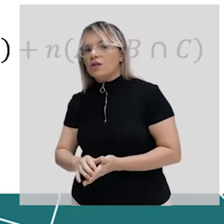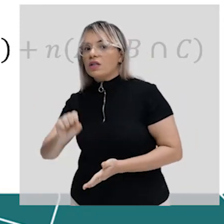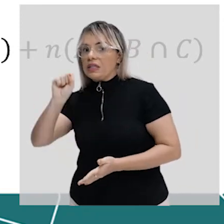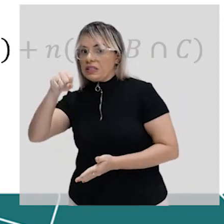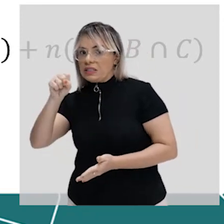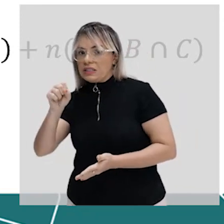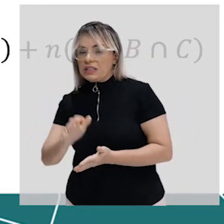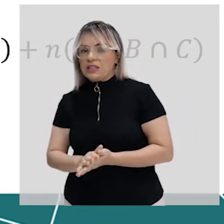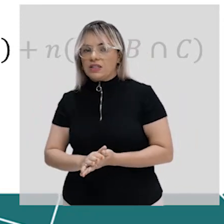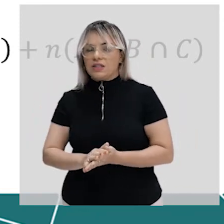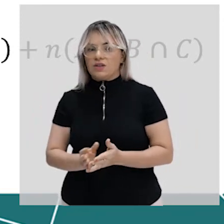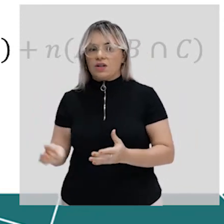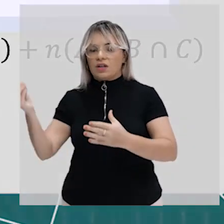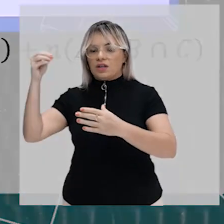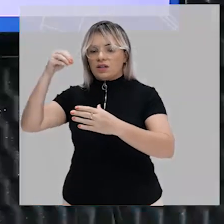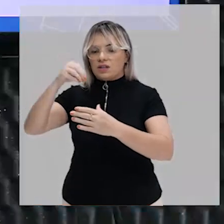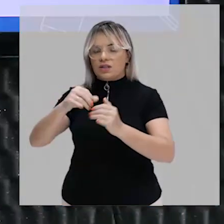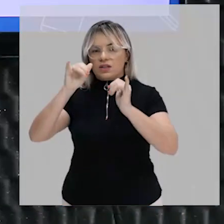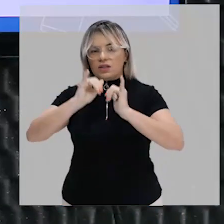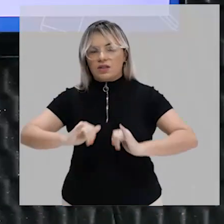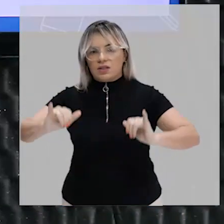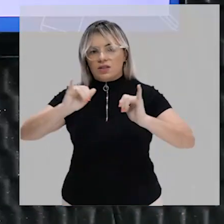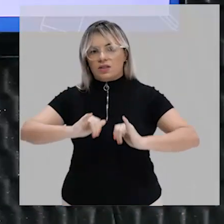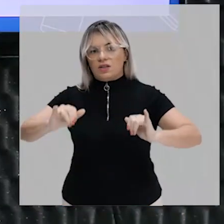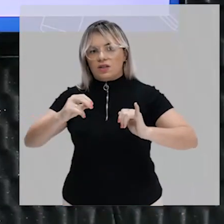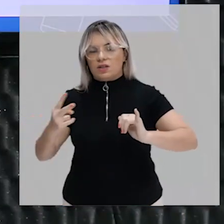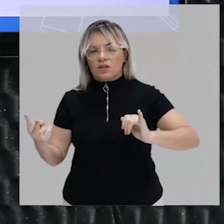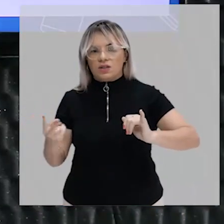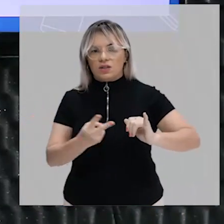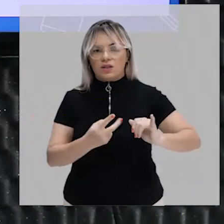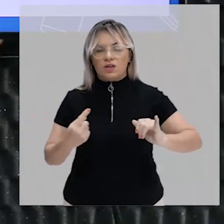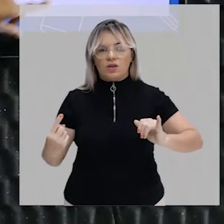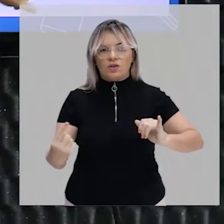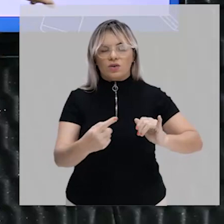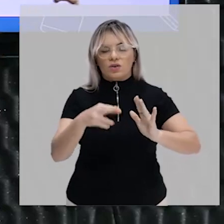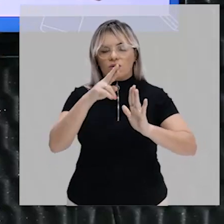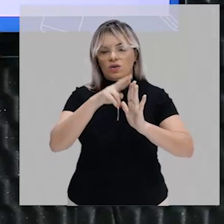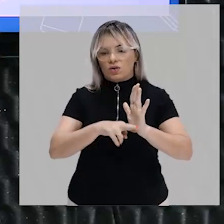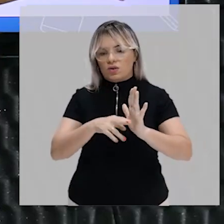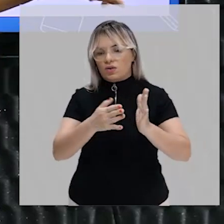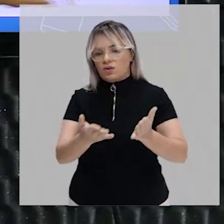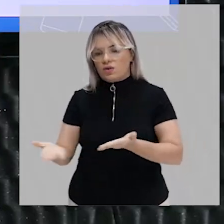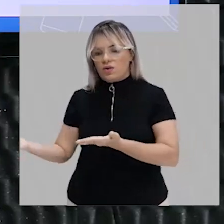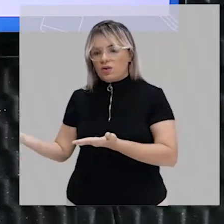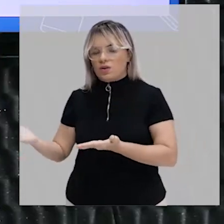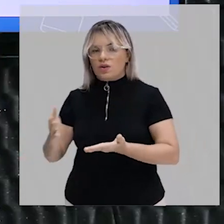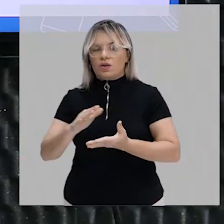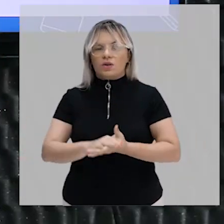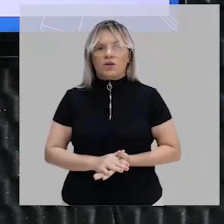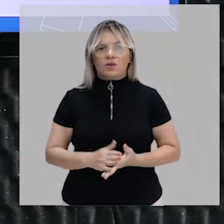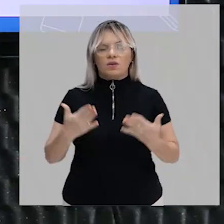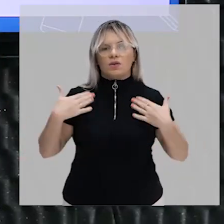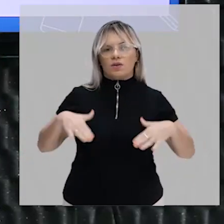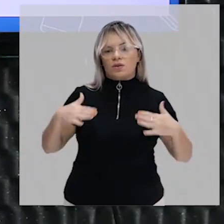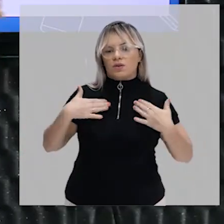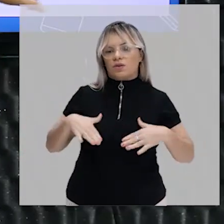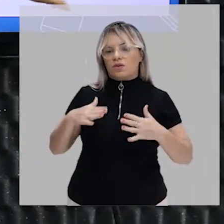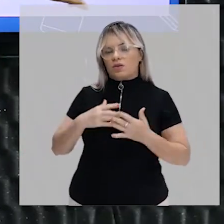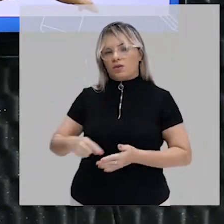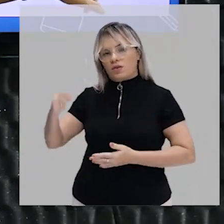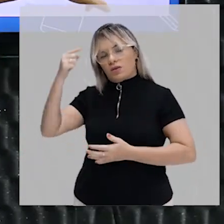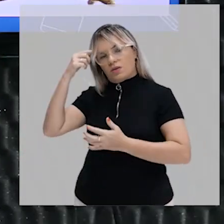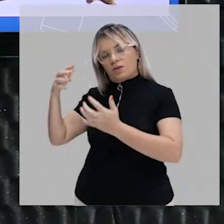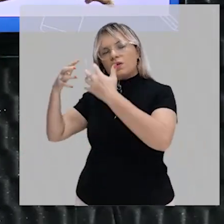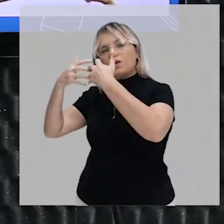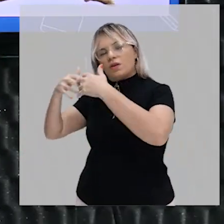essa informação. Até porque ela é única para os três quando existe, tá? Então, nesse caso aqui, ó, tá tranquilo esse raciocínio. Você